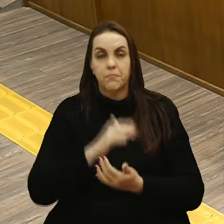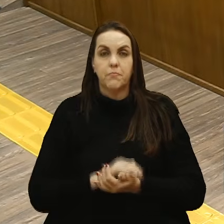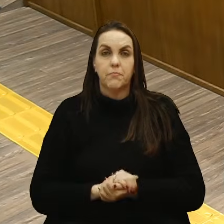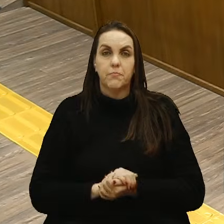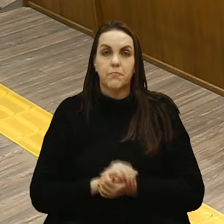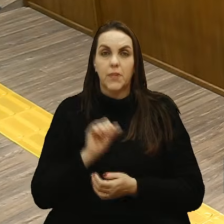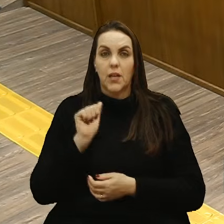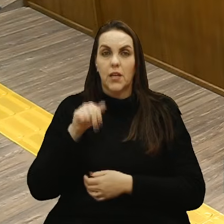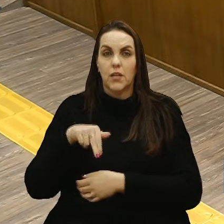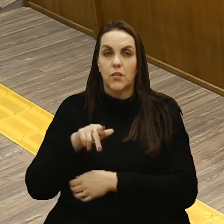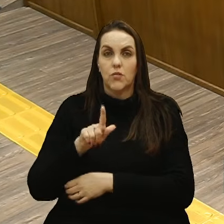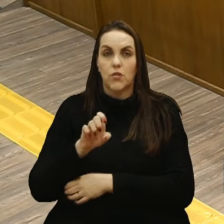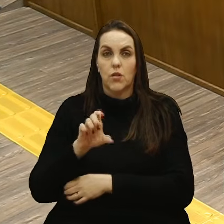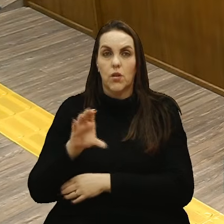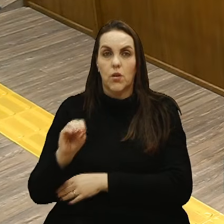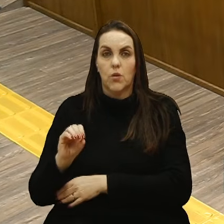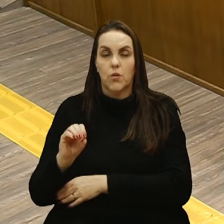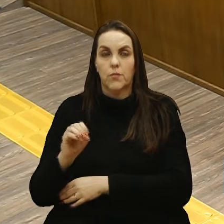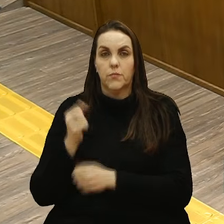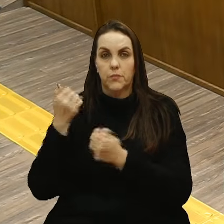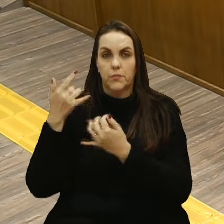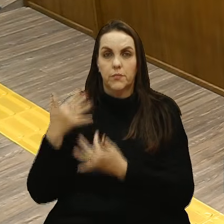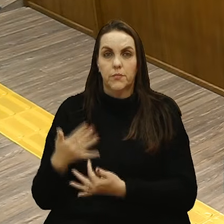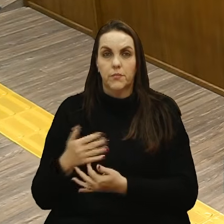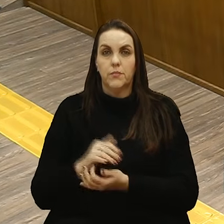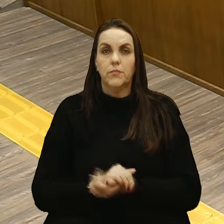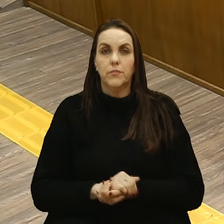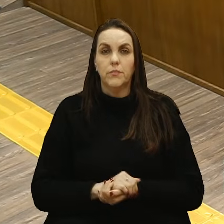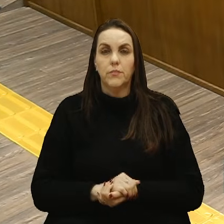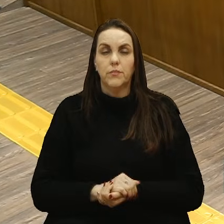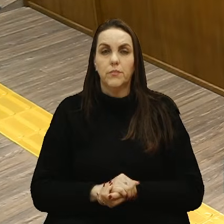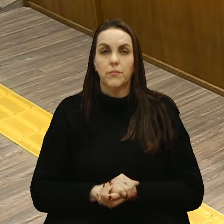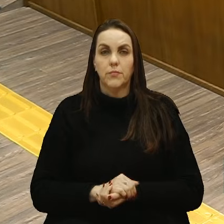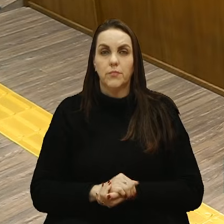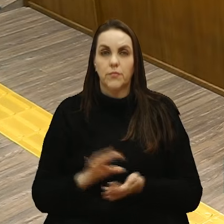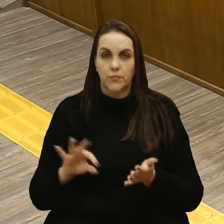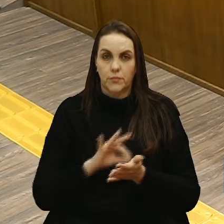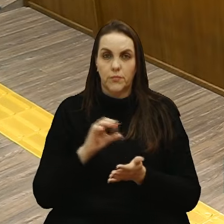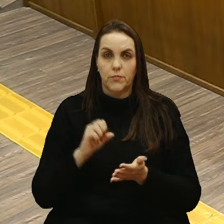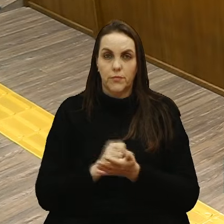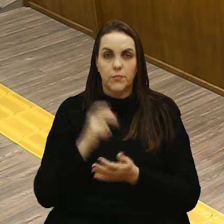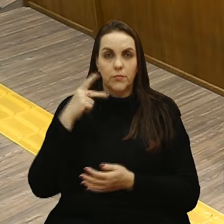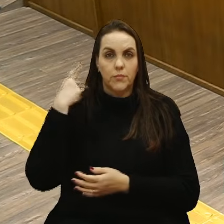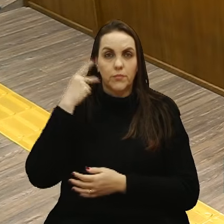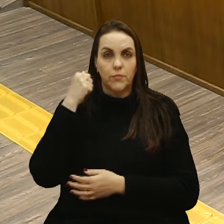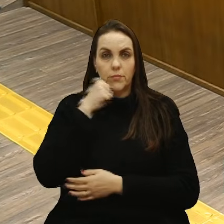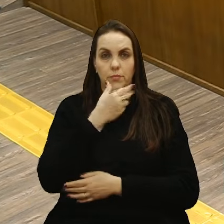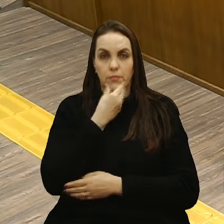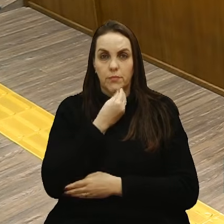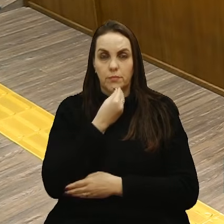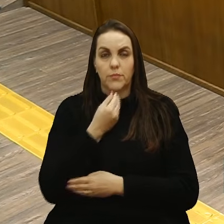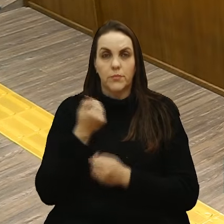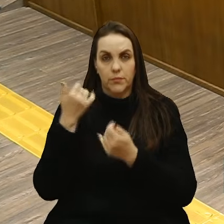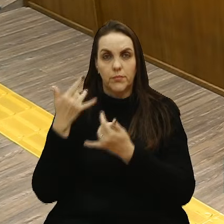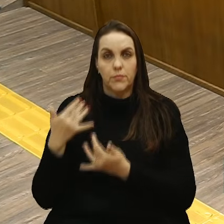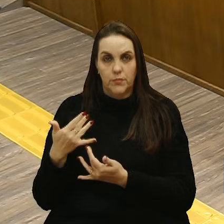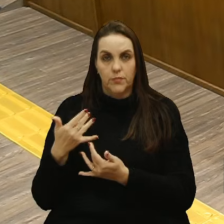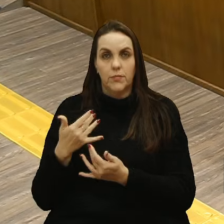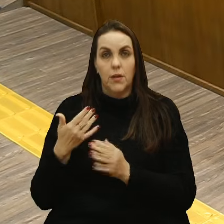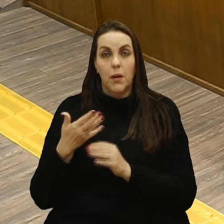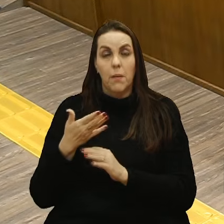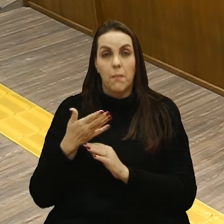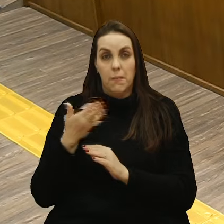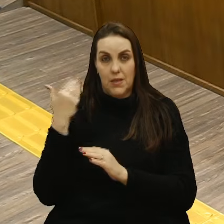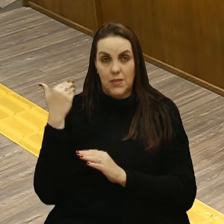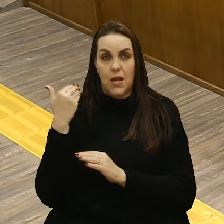ao Ângelo pela sua manifestação. Momento que a gente abre inscrições para os vereadores se manifestarem. Diferentemente da última